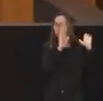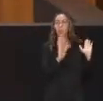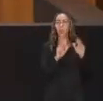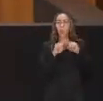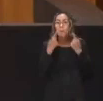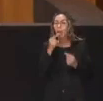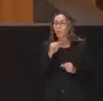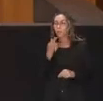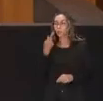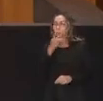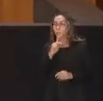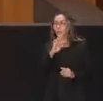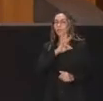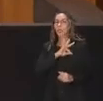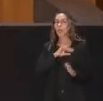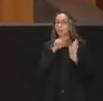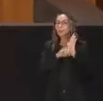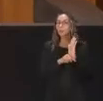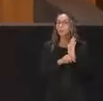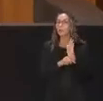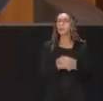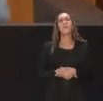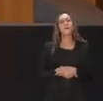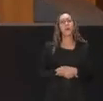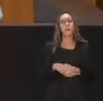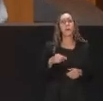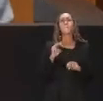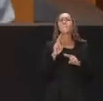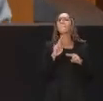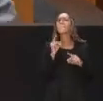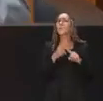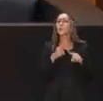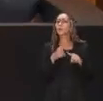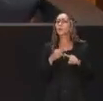por que que o nosso diminui? Olha cá, por gentileza.